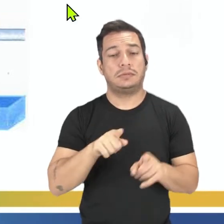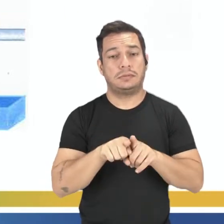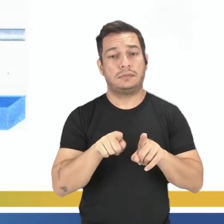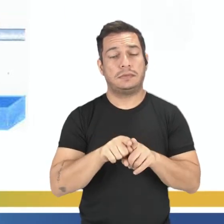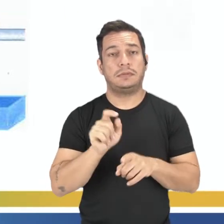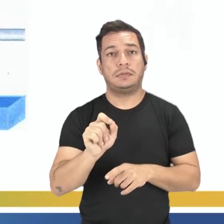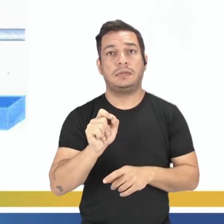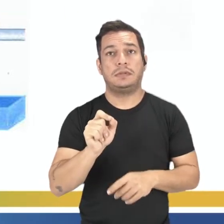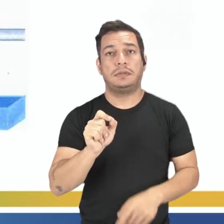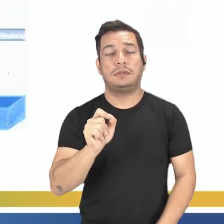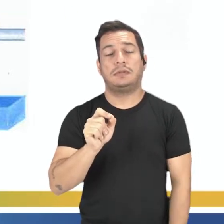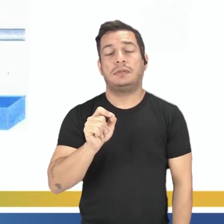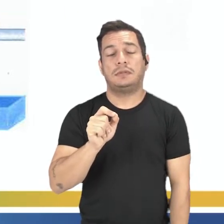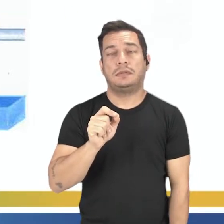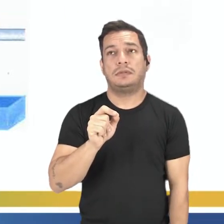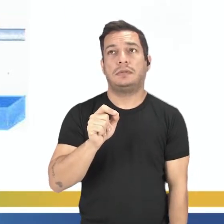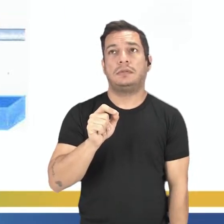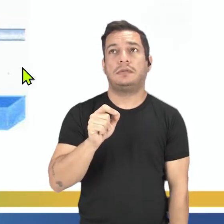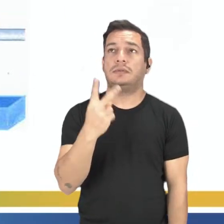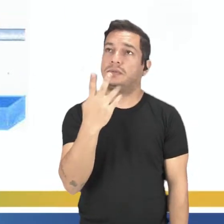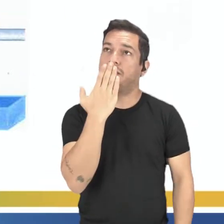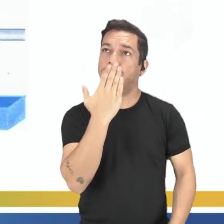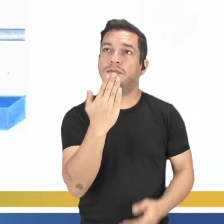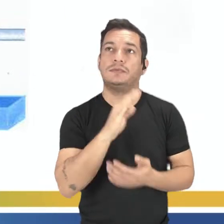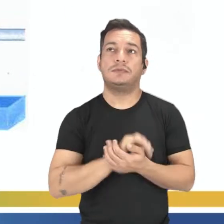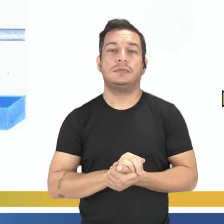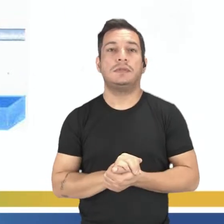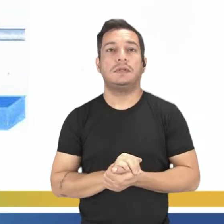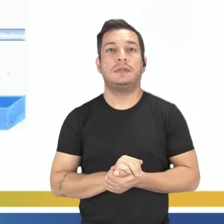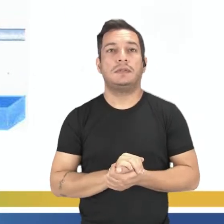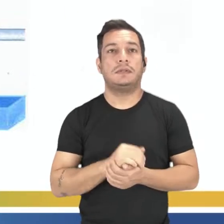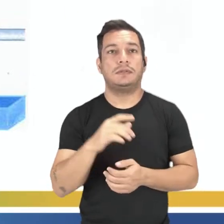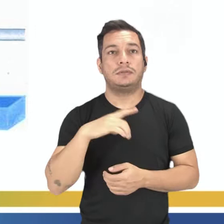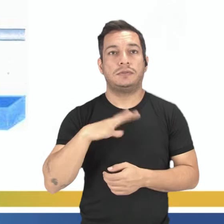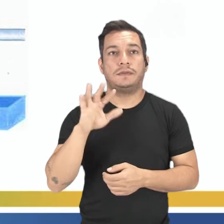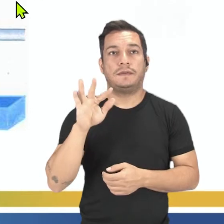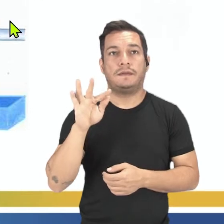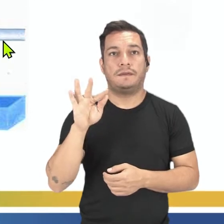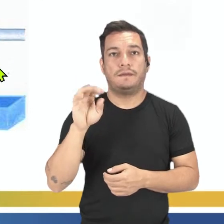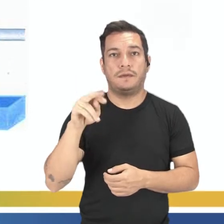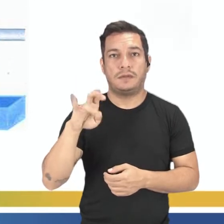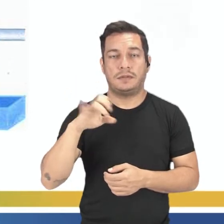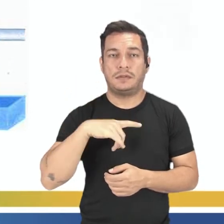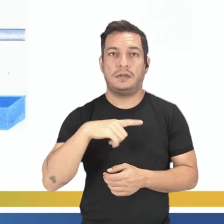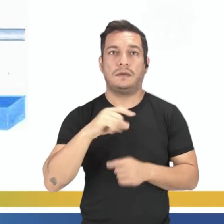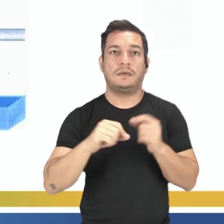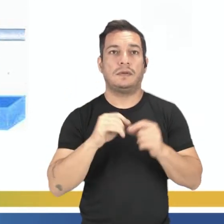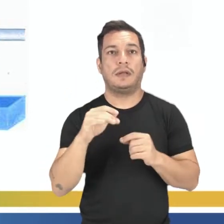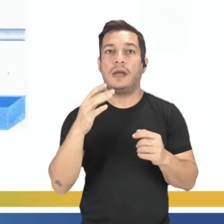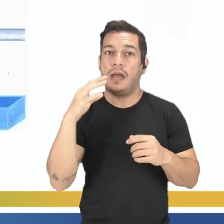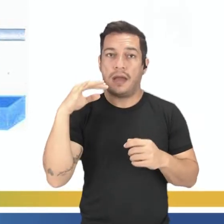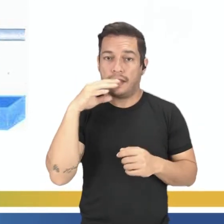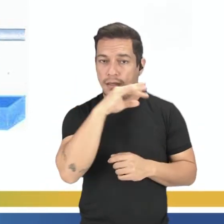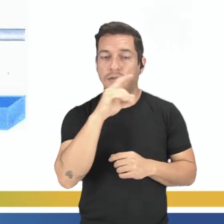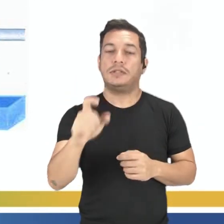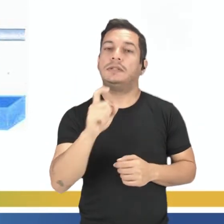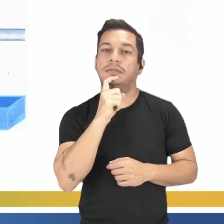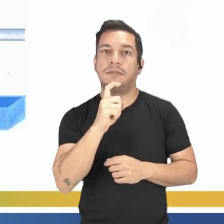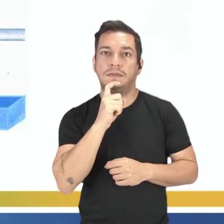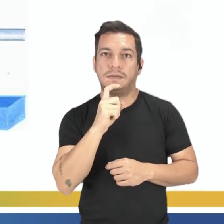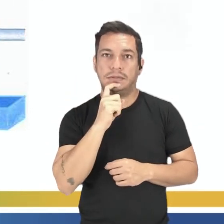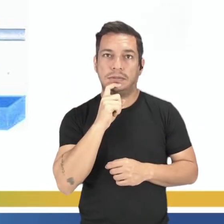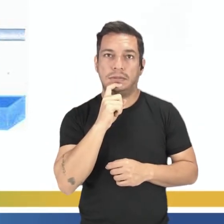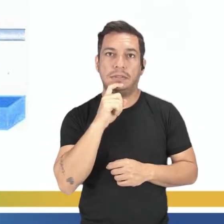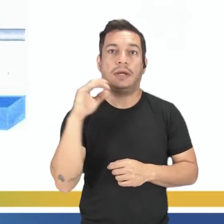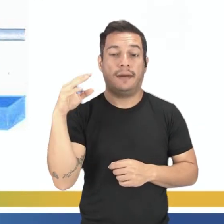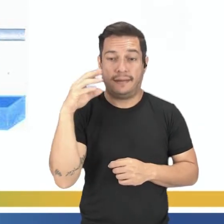também dois tipos de fontes que estão presentes no funcionamento da máquina térmica, que é a fonte quente e a fonte fria.